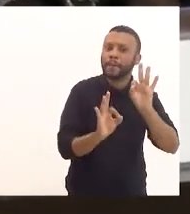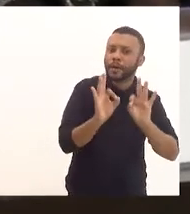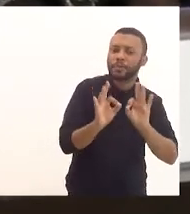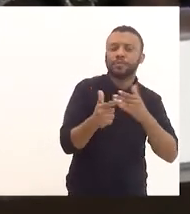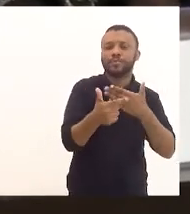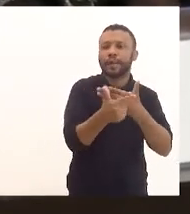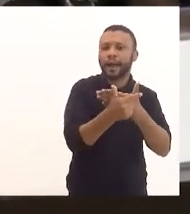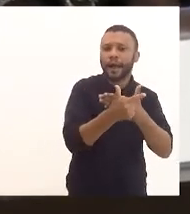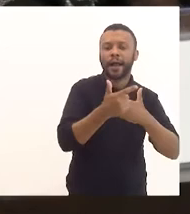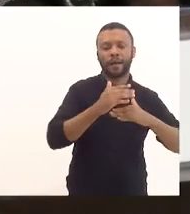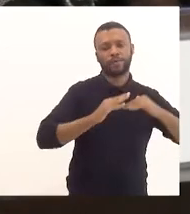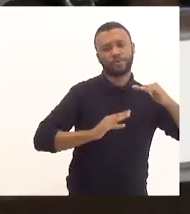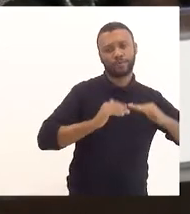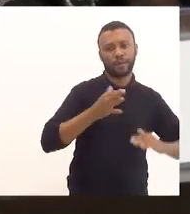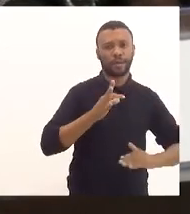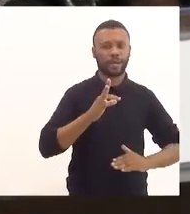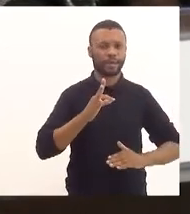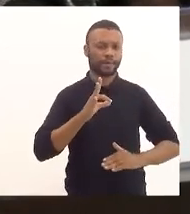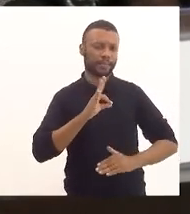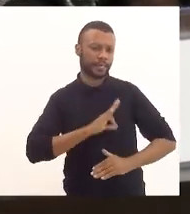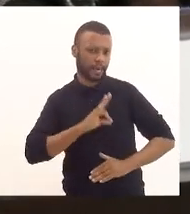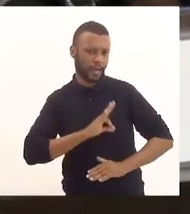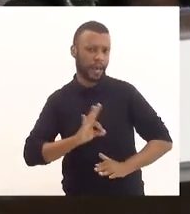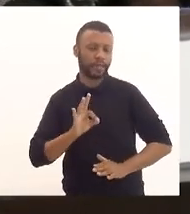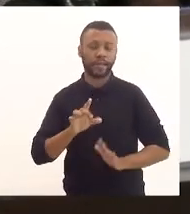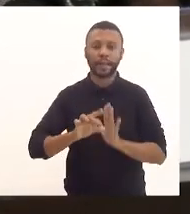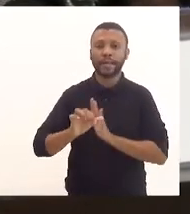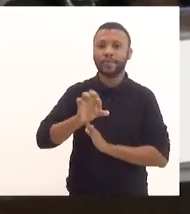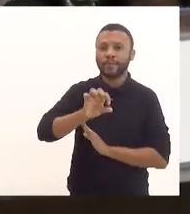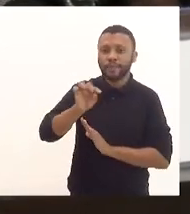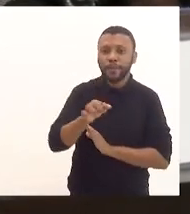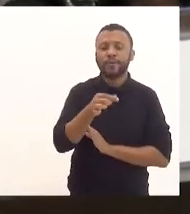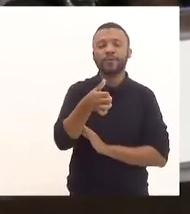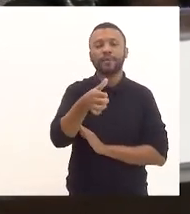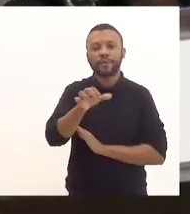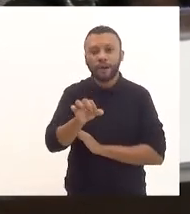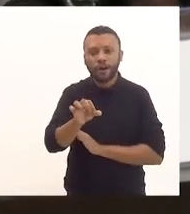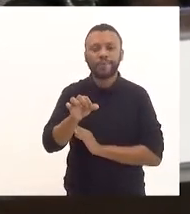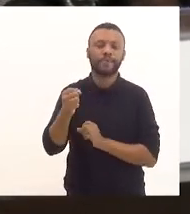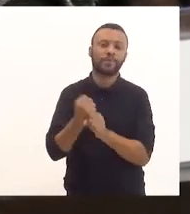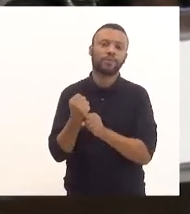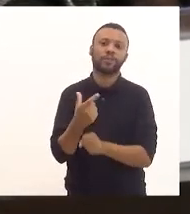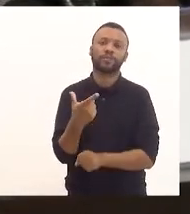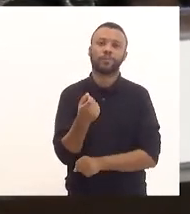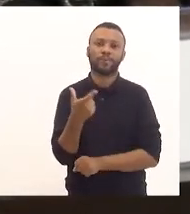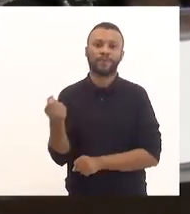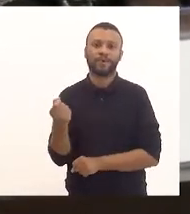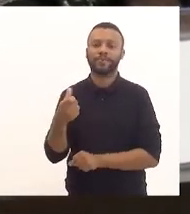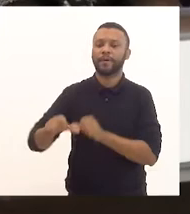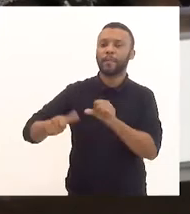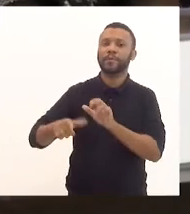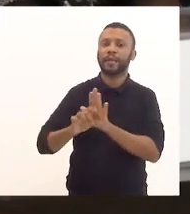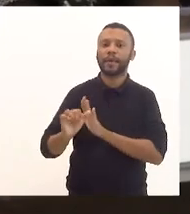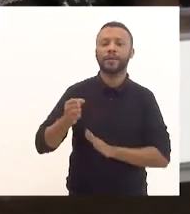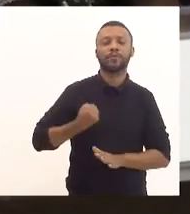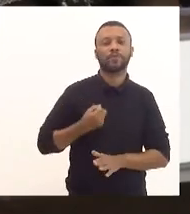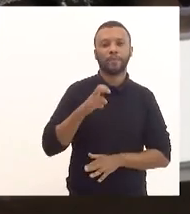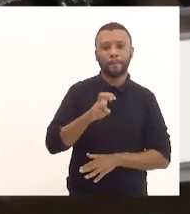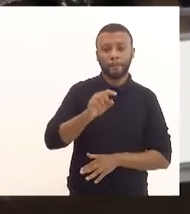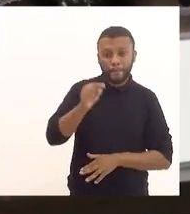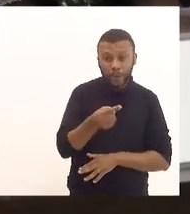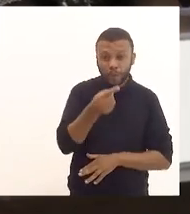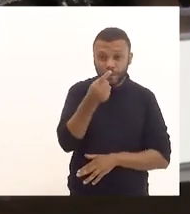carreiras e salários e a lei 9.019 de 24 nov 2020 que altera a lei